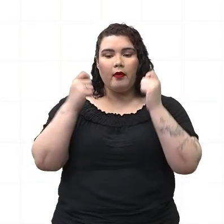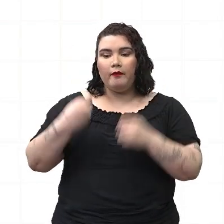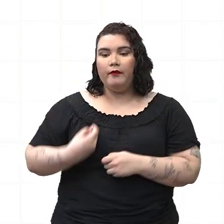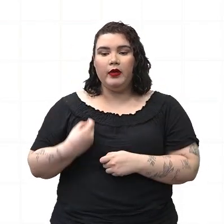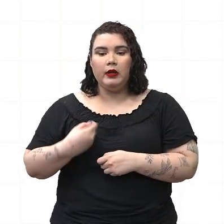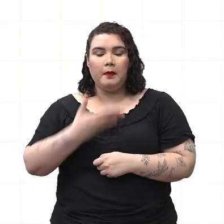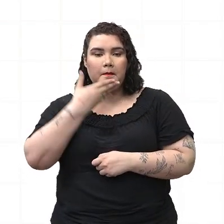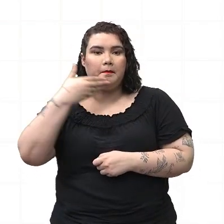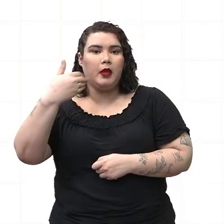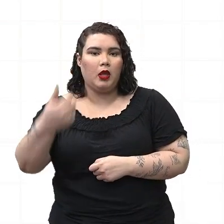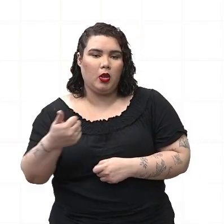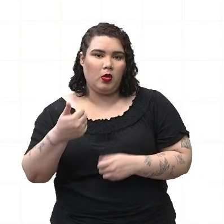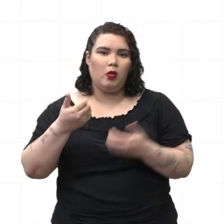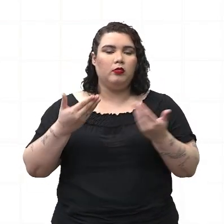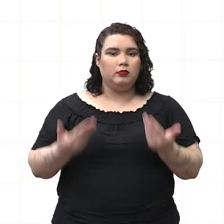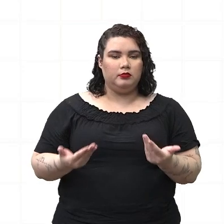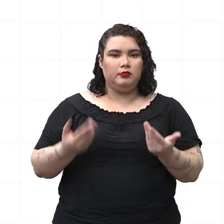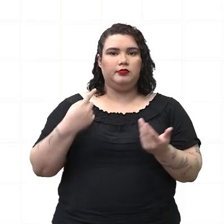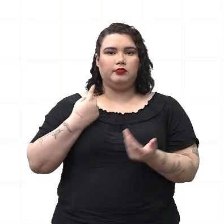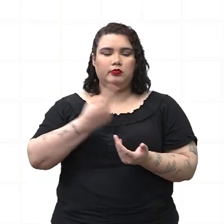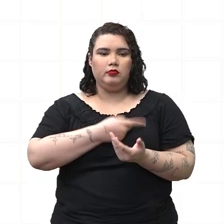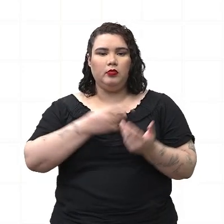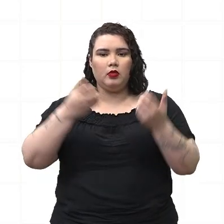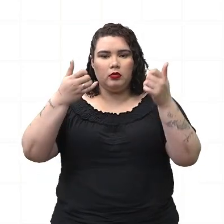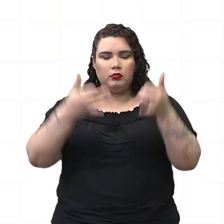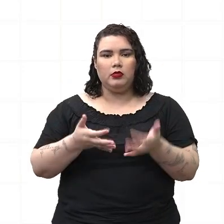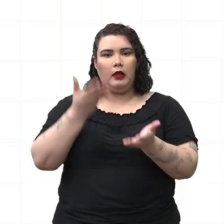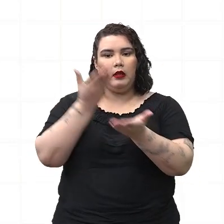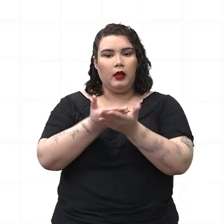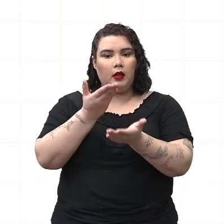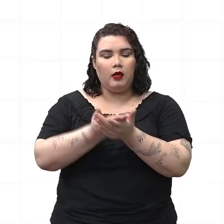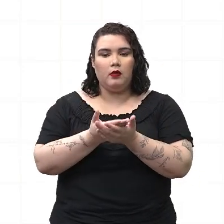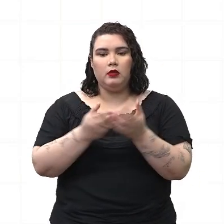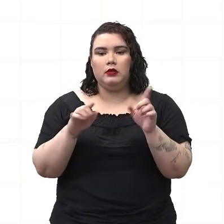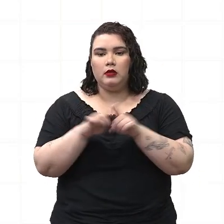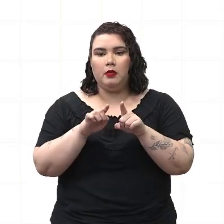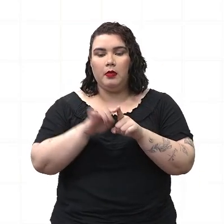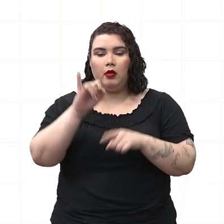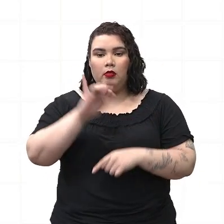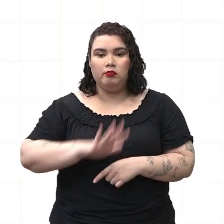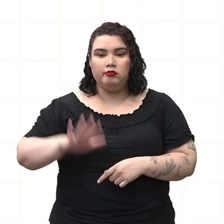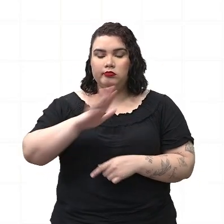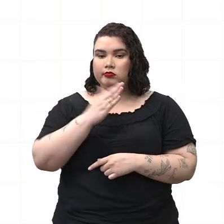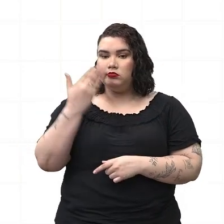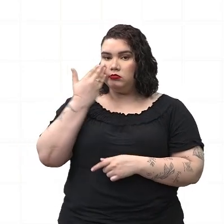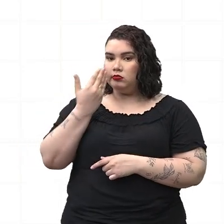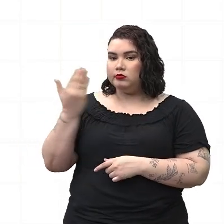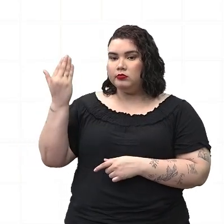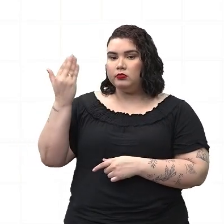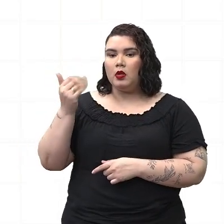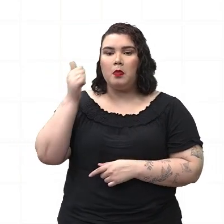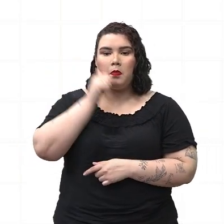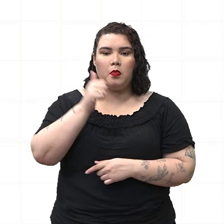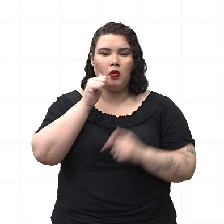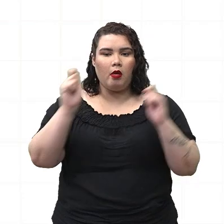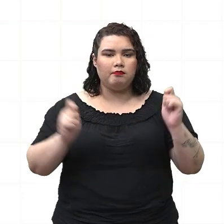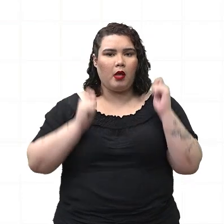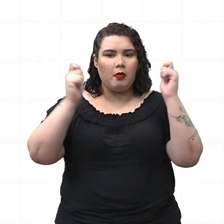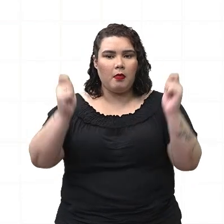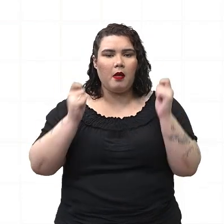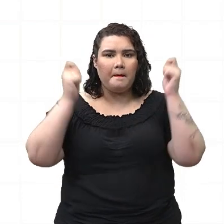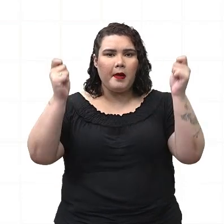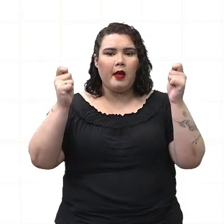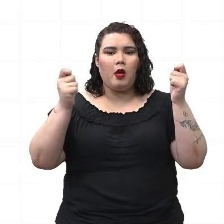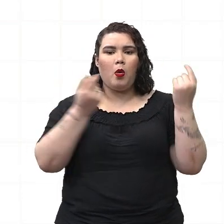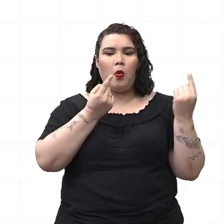serem ouvidas. Né? A gente mencionou até nessa aula aí, nessa imagem aí que mostra mulheres se manifestando na rua